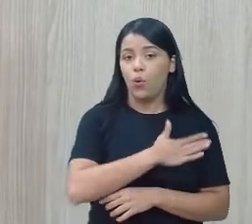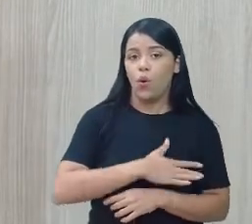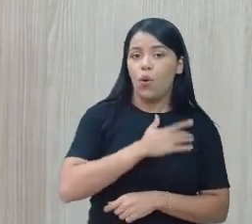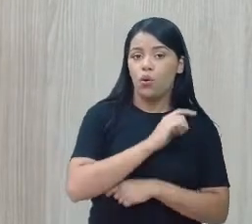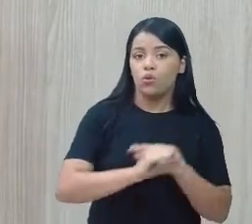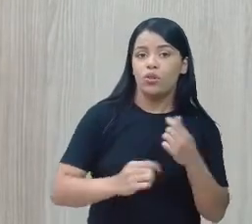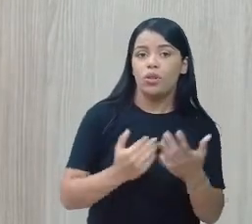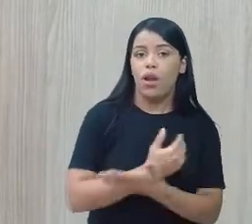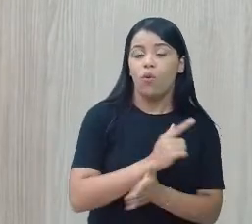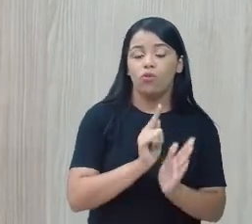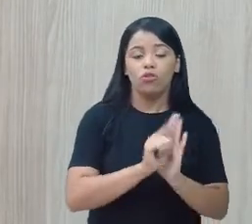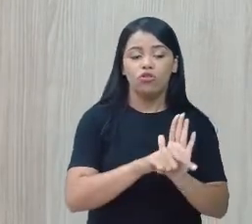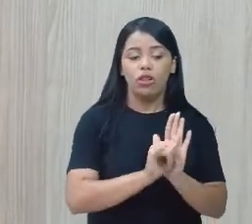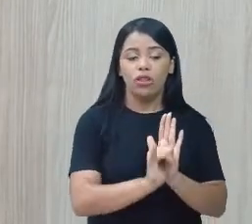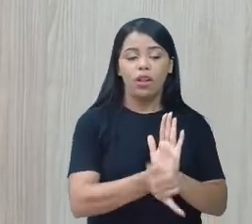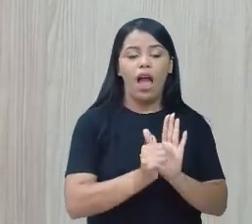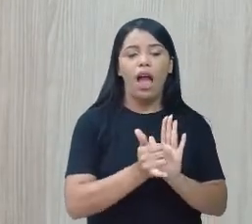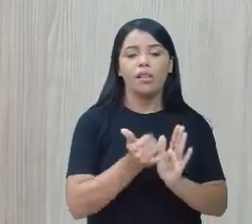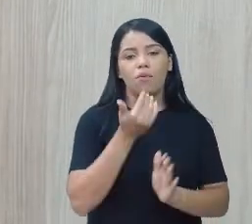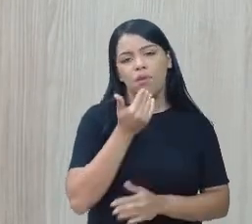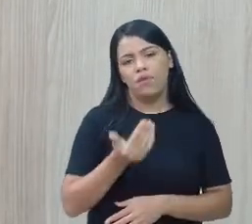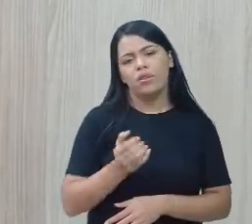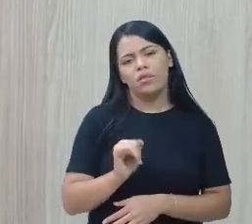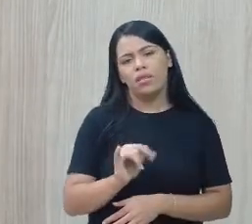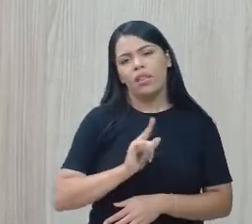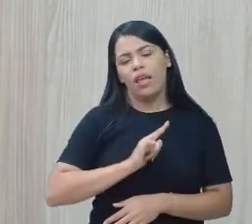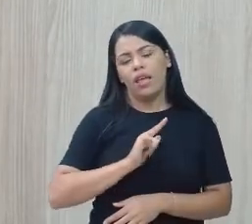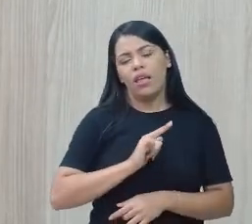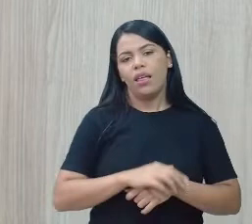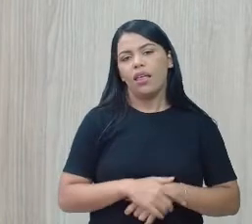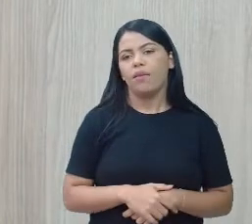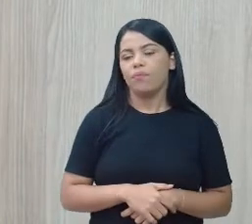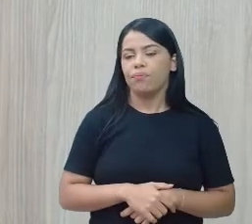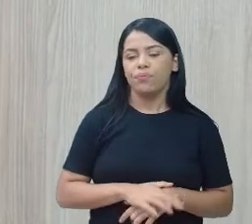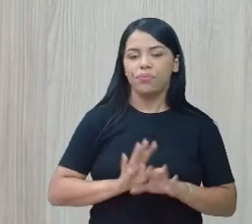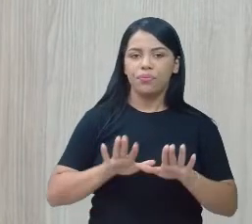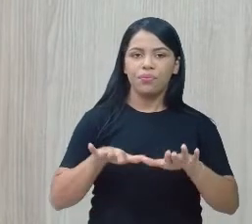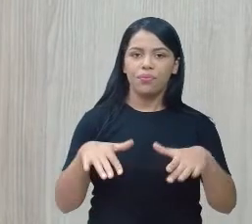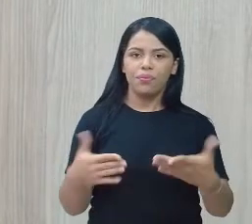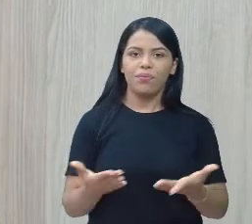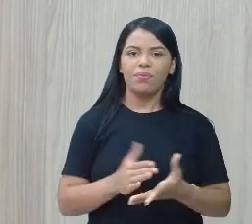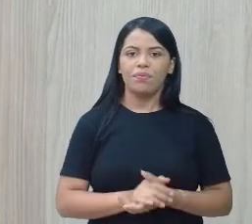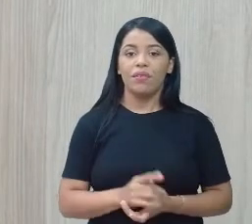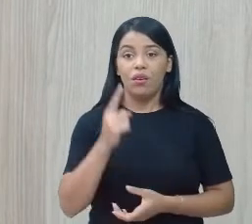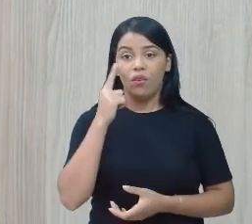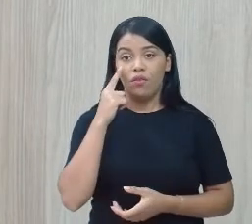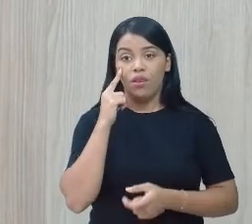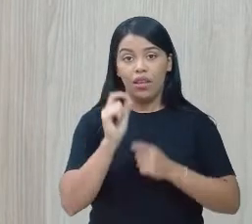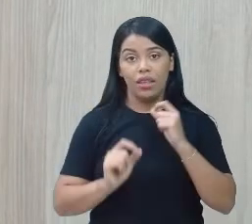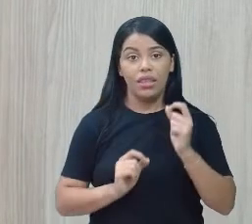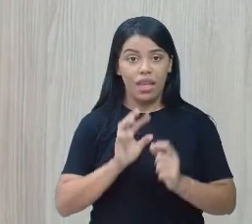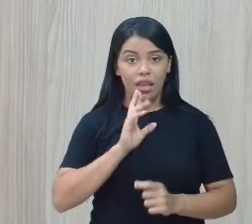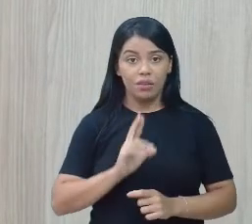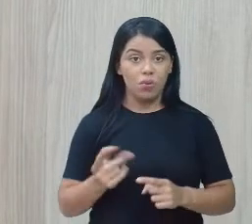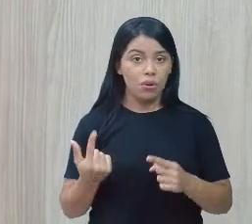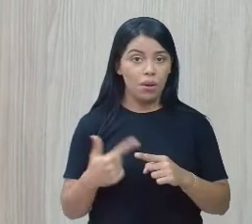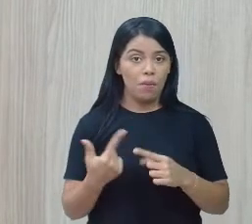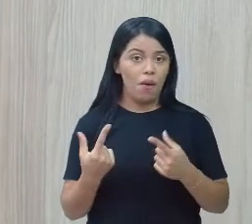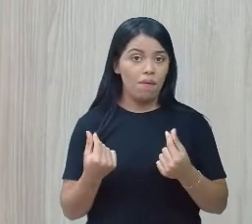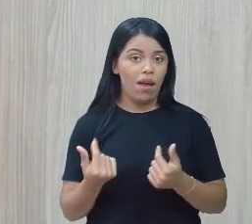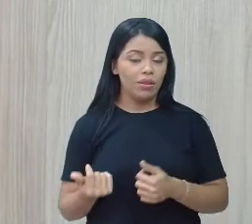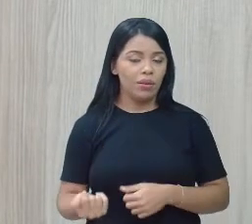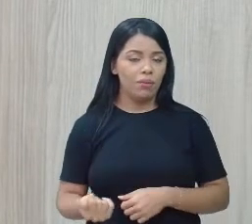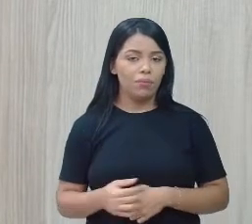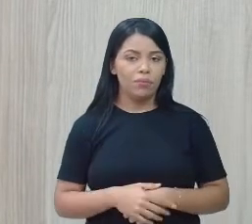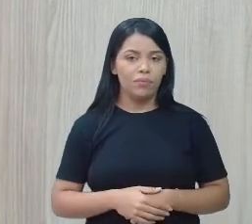gostam de algum gênero narrativo, né, preferido, se tem, e deixa eu ver quem foi, porque faz tempo.